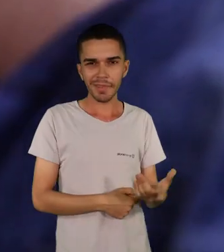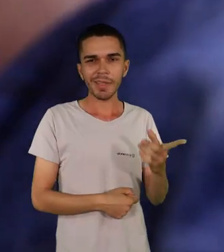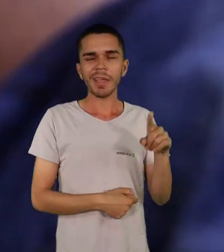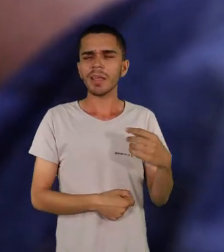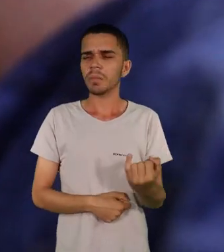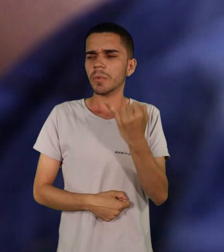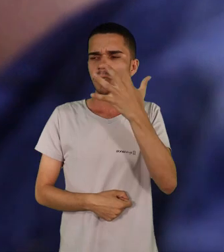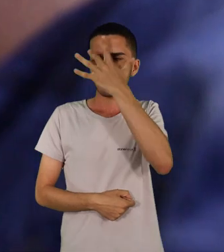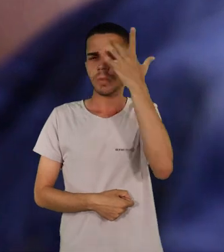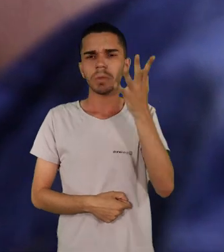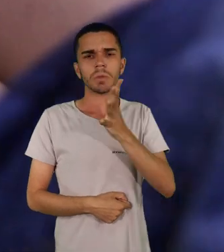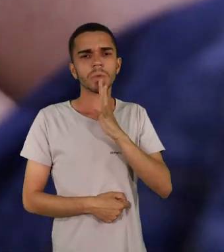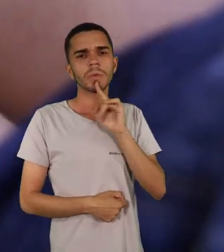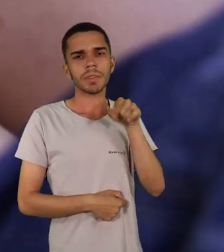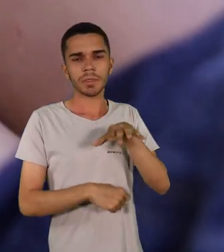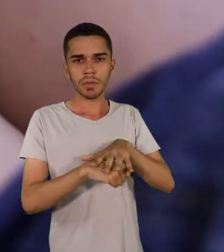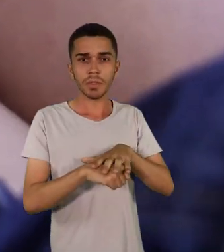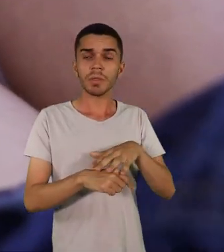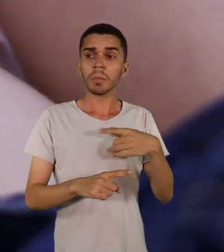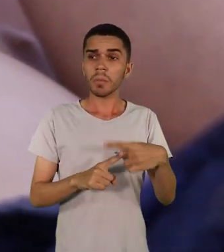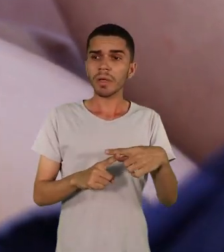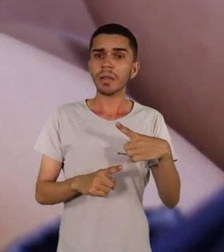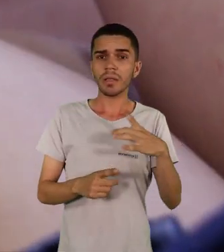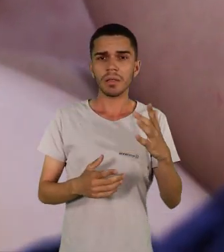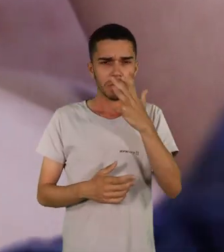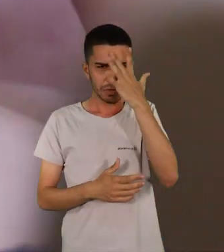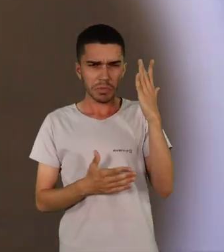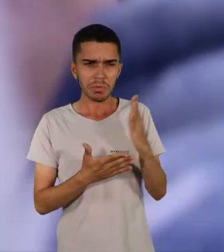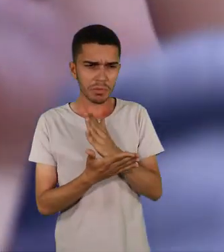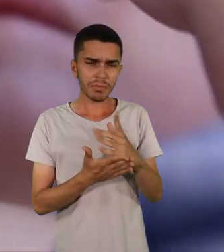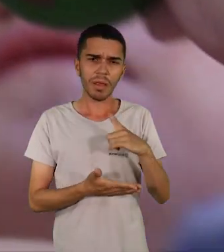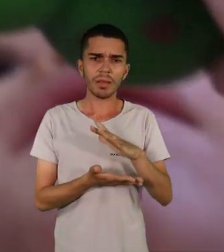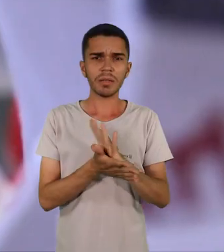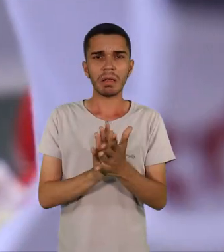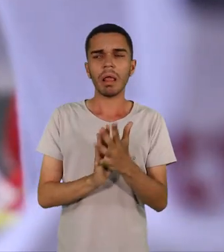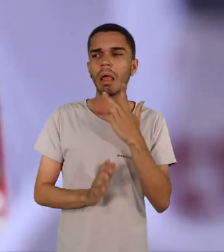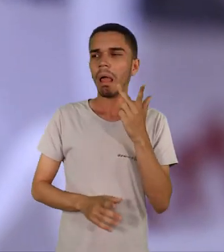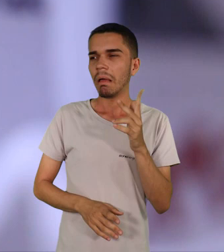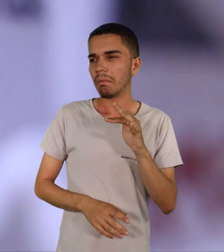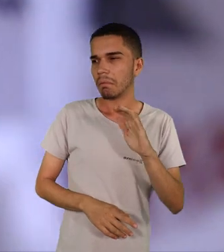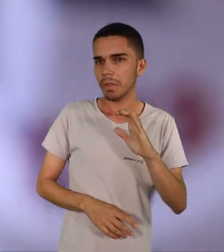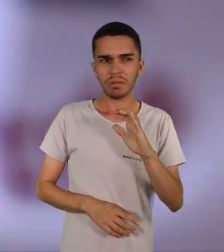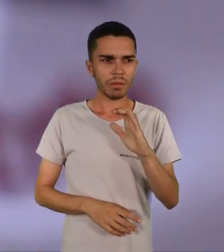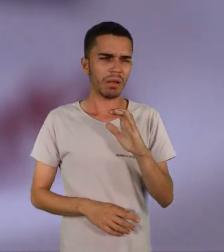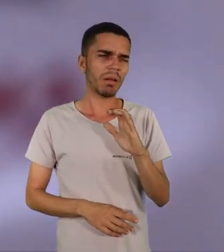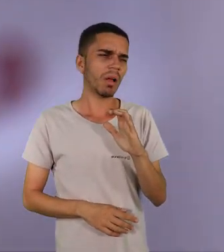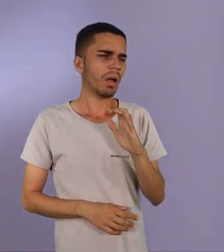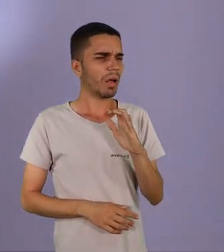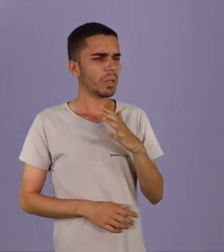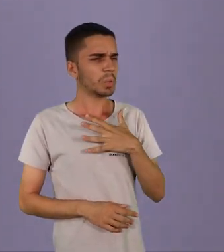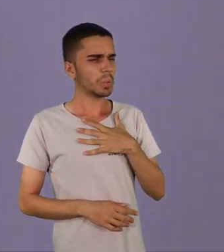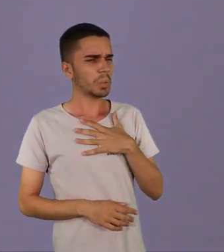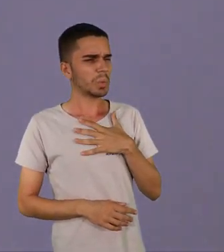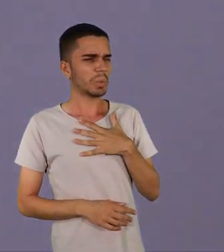Eu acho muito importante as pessoas conhecerem a doença, até porque tem gente que tem preconceito. Você fala o nome fibrose cística,